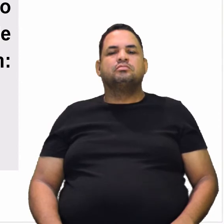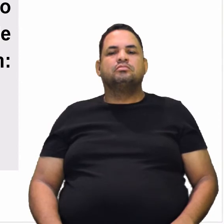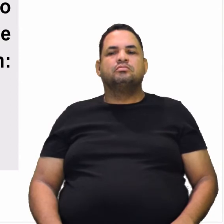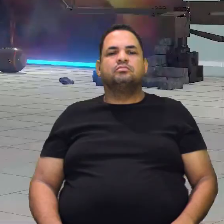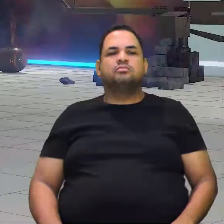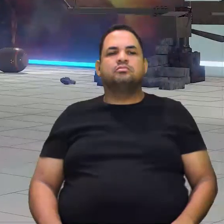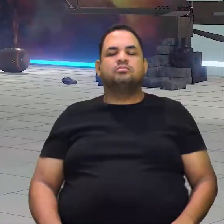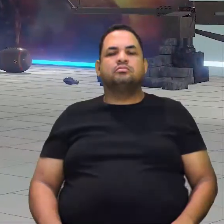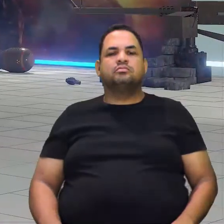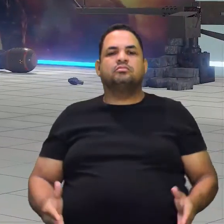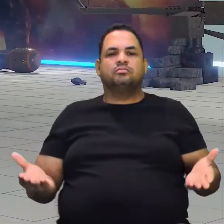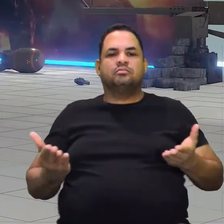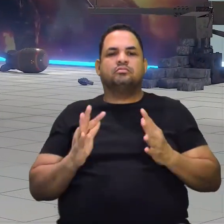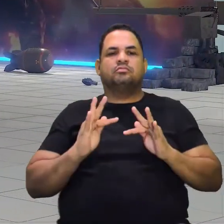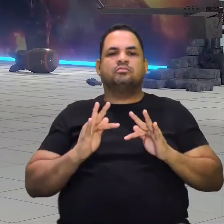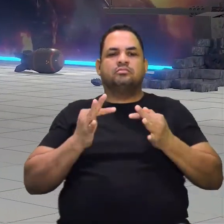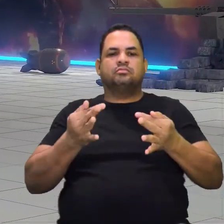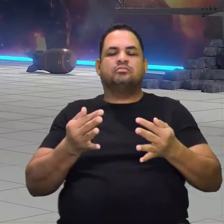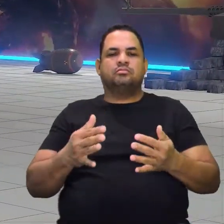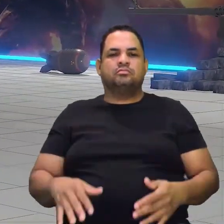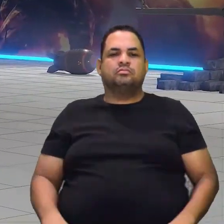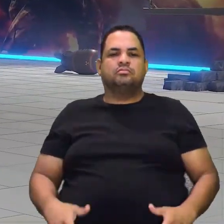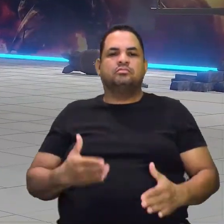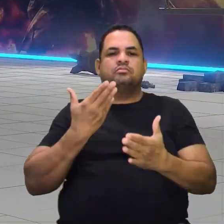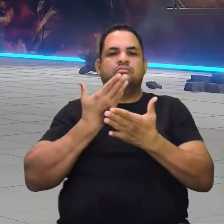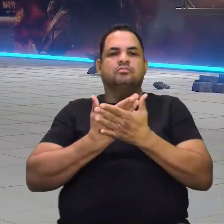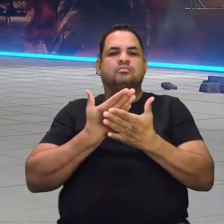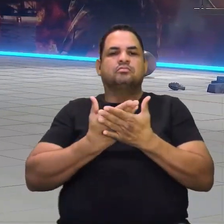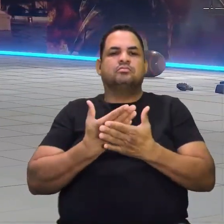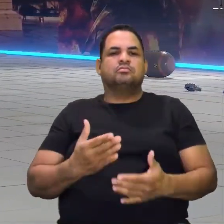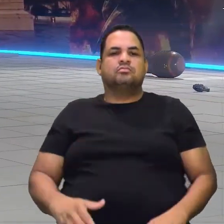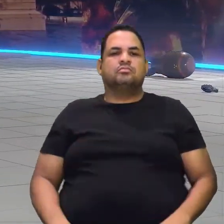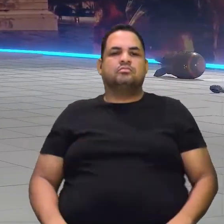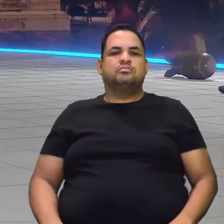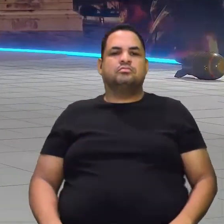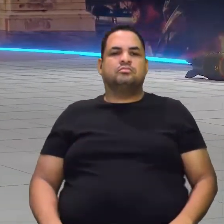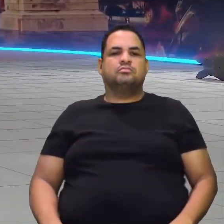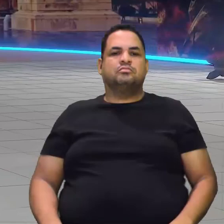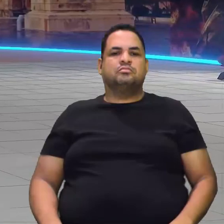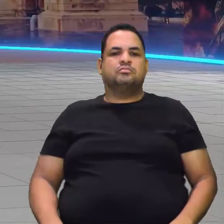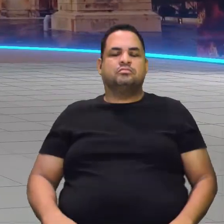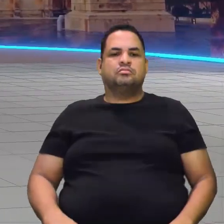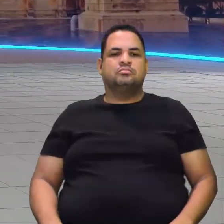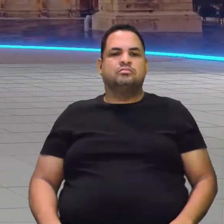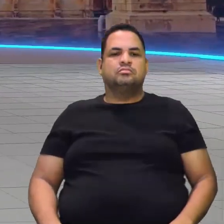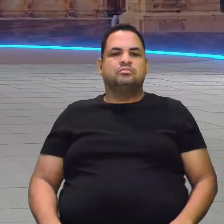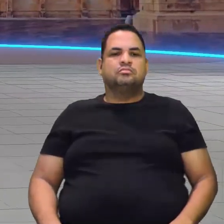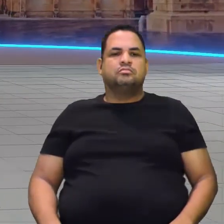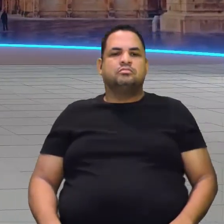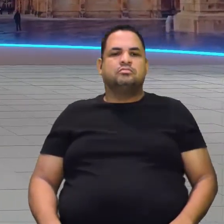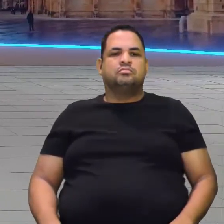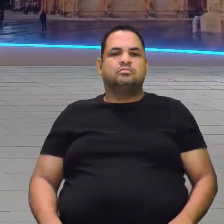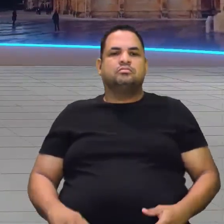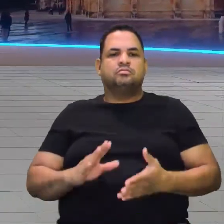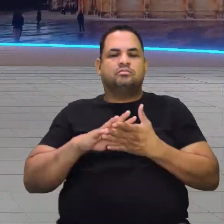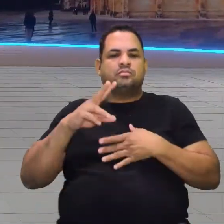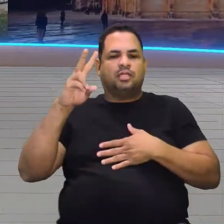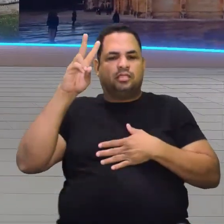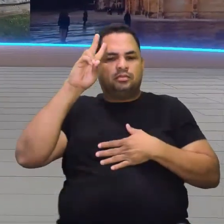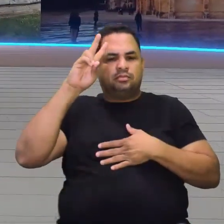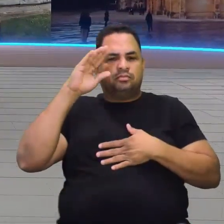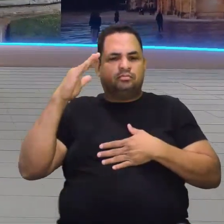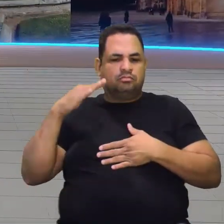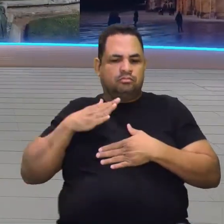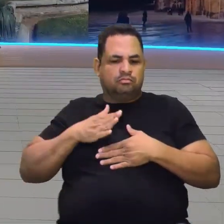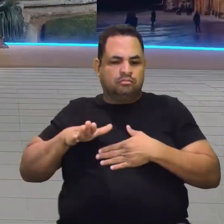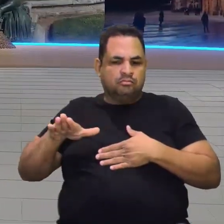E aqui nós chegamos ao final de nossa aula. Final dessa aventura. Essa aventura pela história. E essa aventura